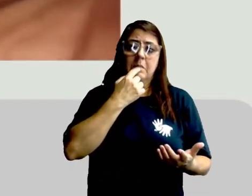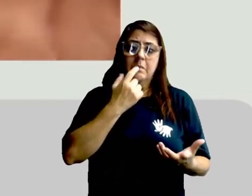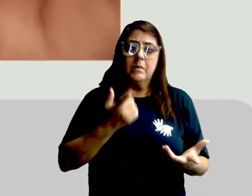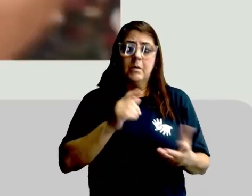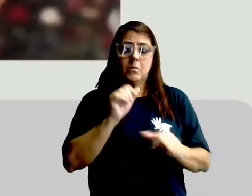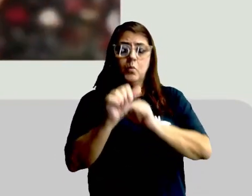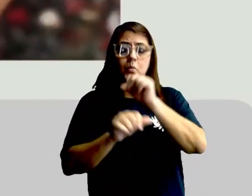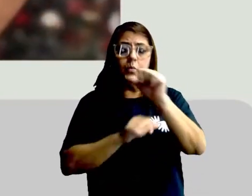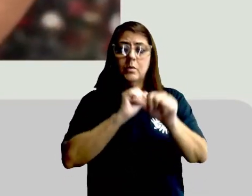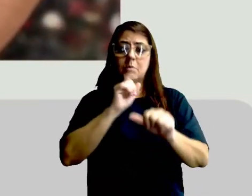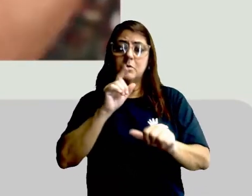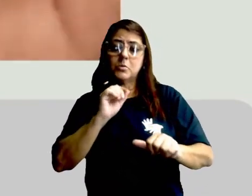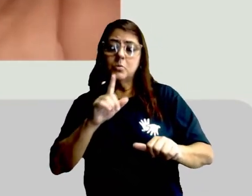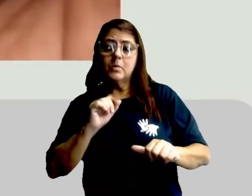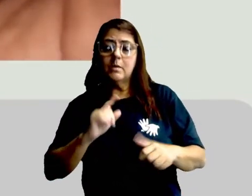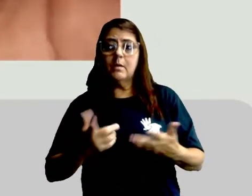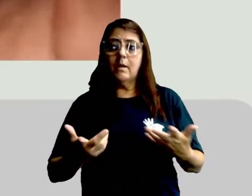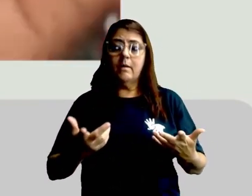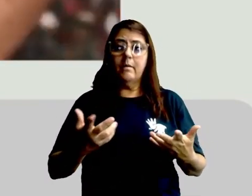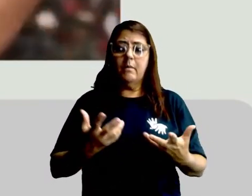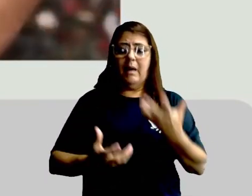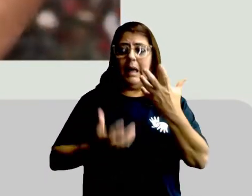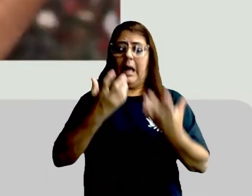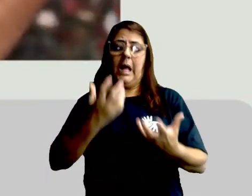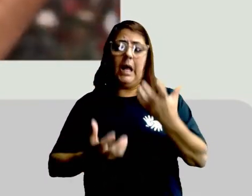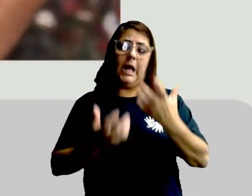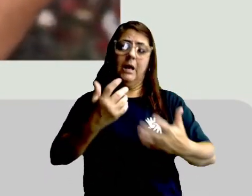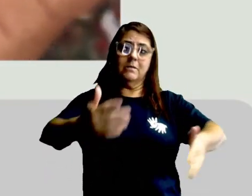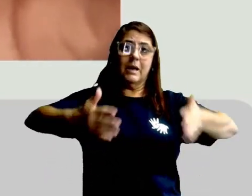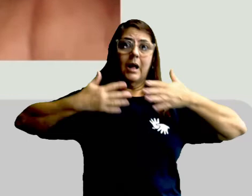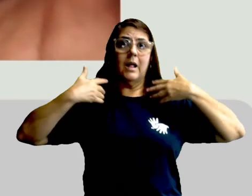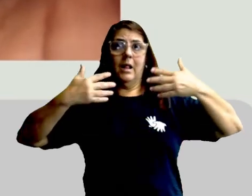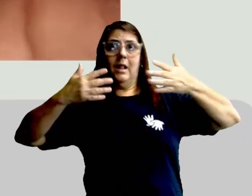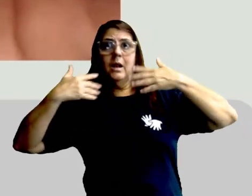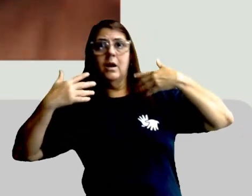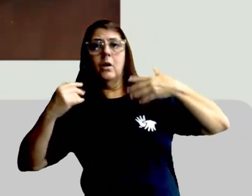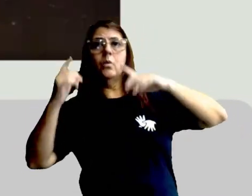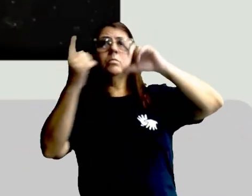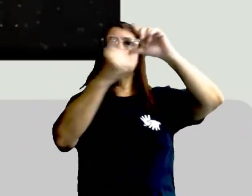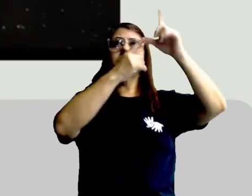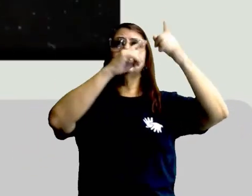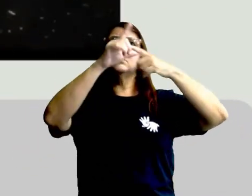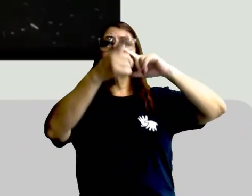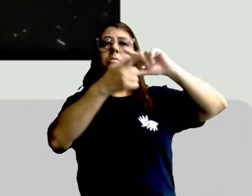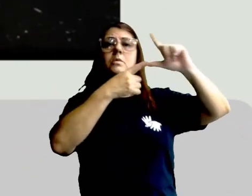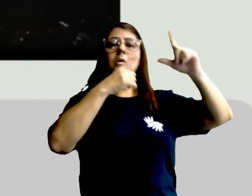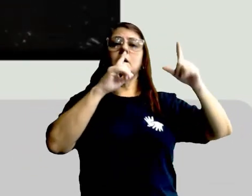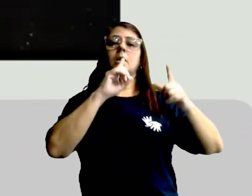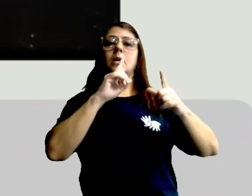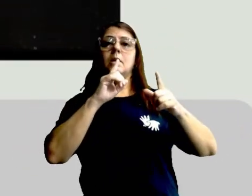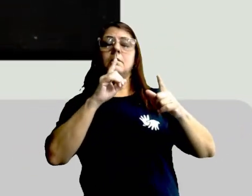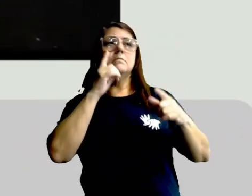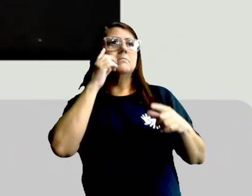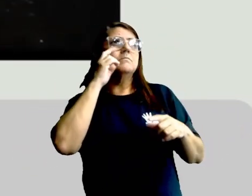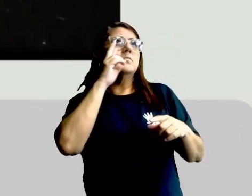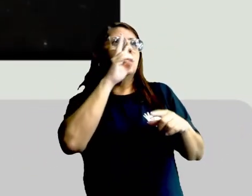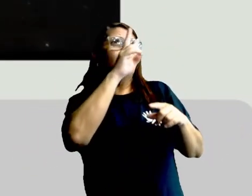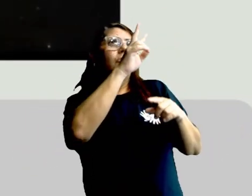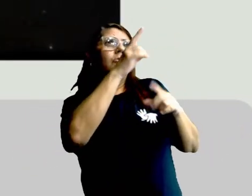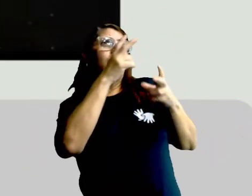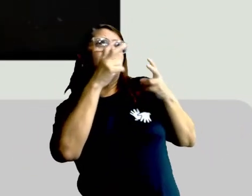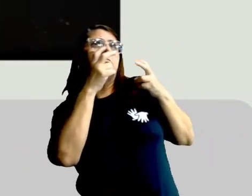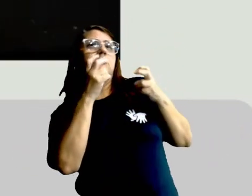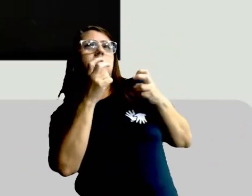conforme é ajustada, isso para ficar mais quente. Da mesma forma, a cor das estrelas informa aos cientistas sobre a